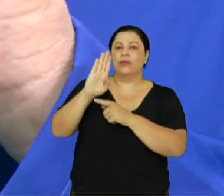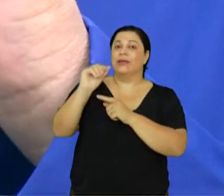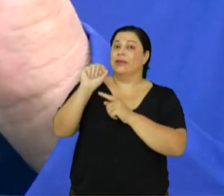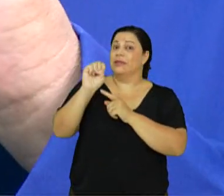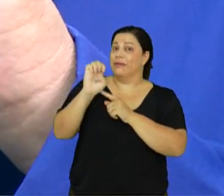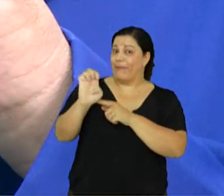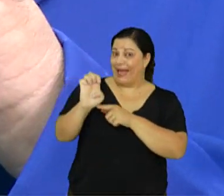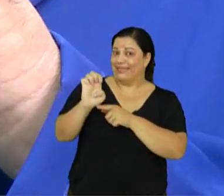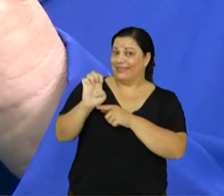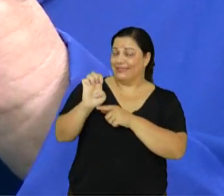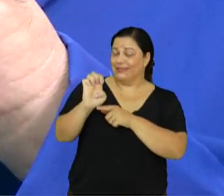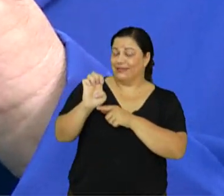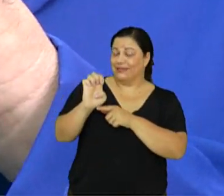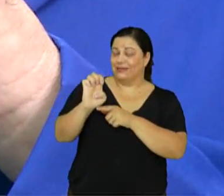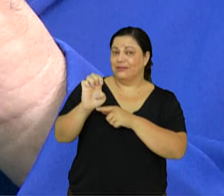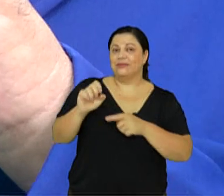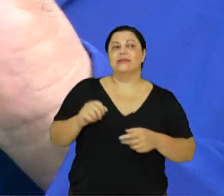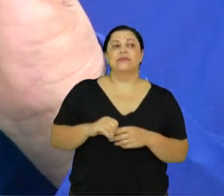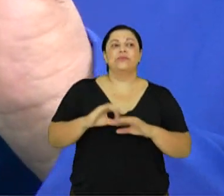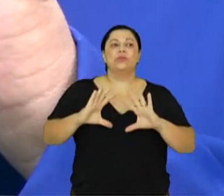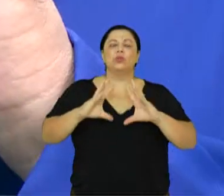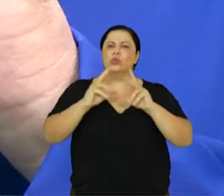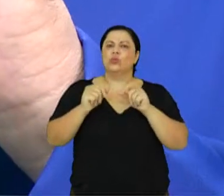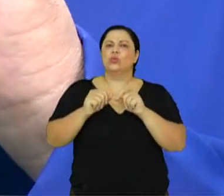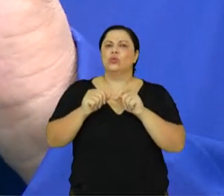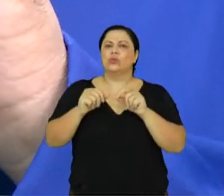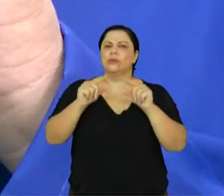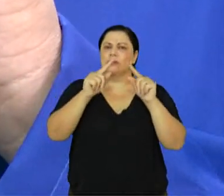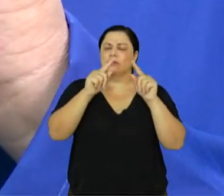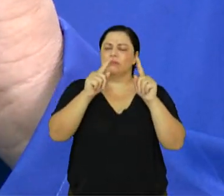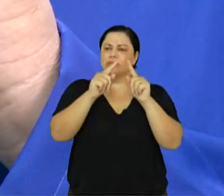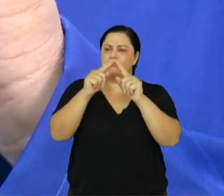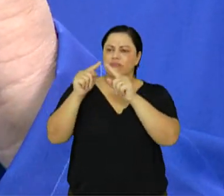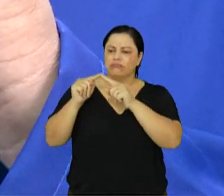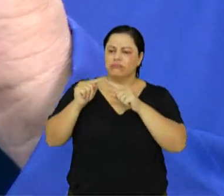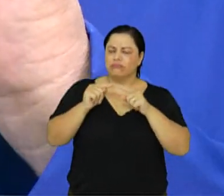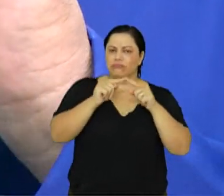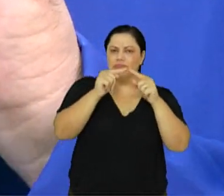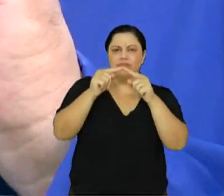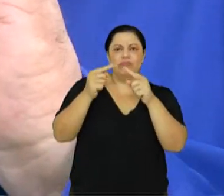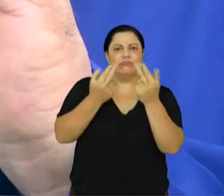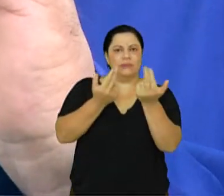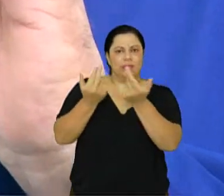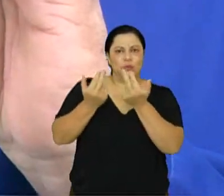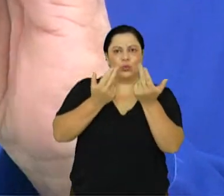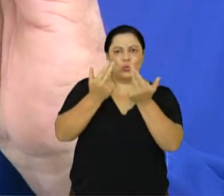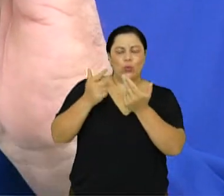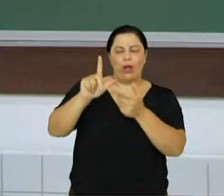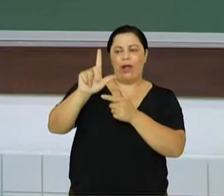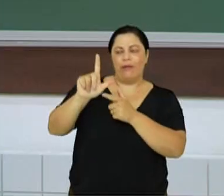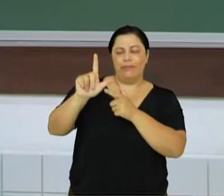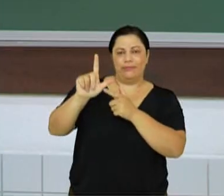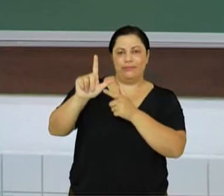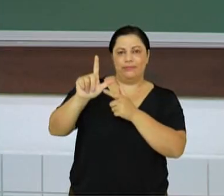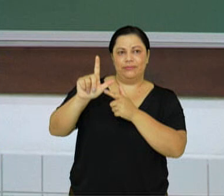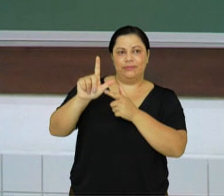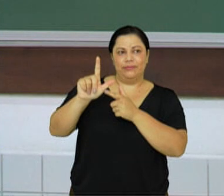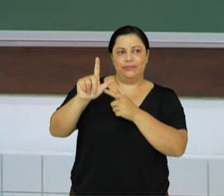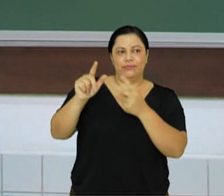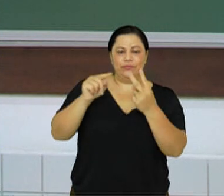contei para vocês, todos eles têm o mesmo lado aqui, né? No caso aqui do nosso problema é